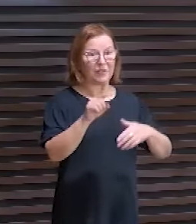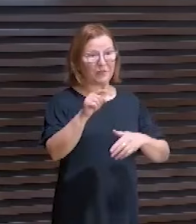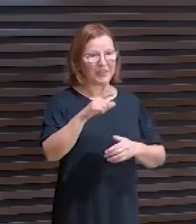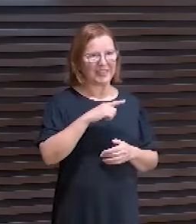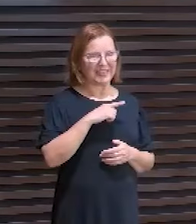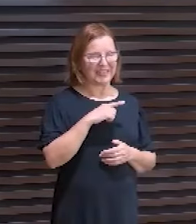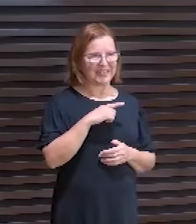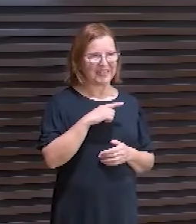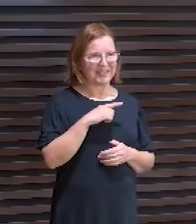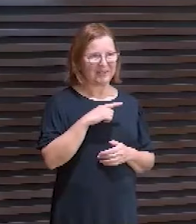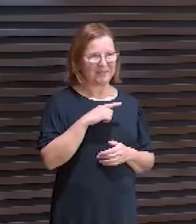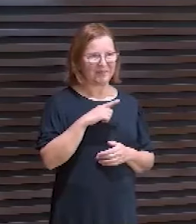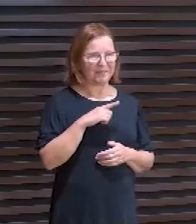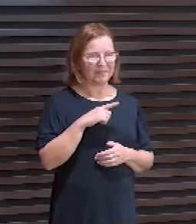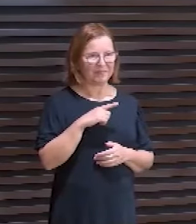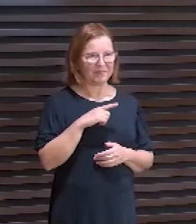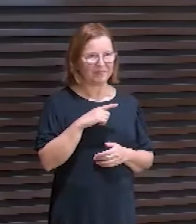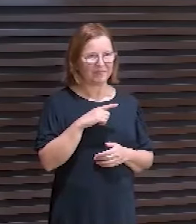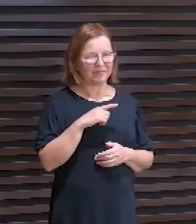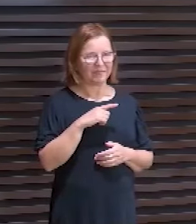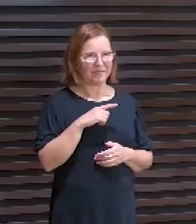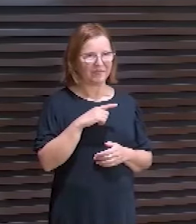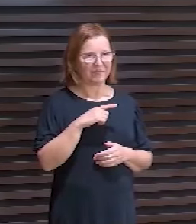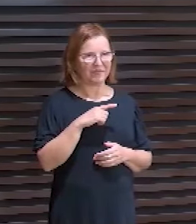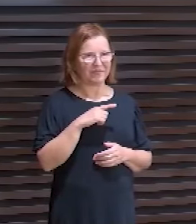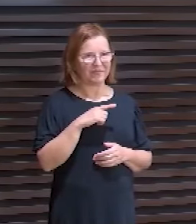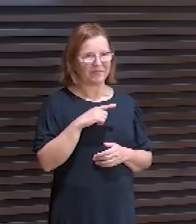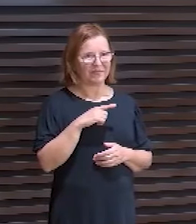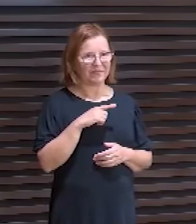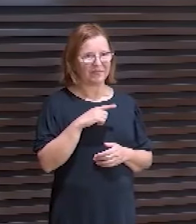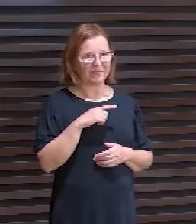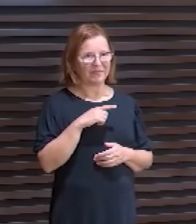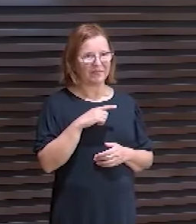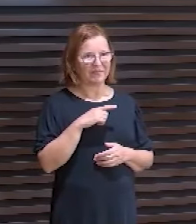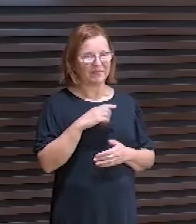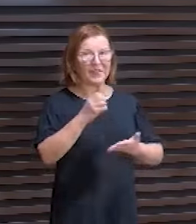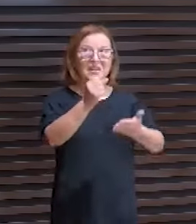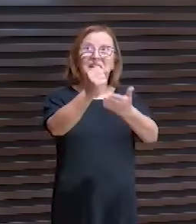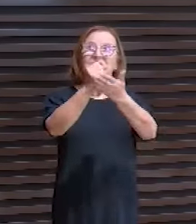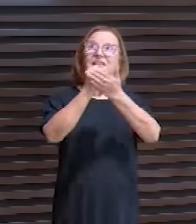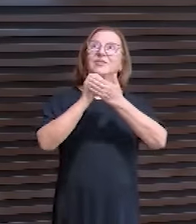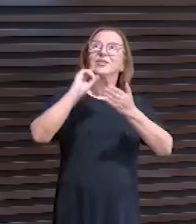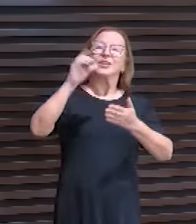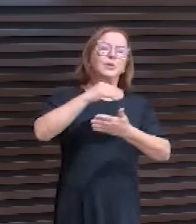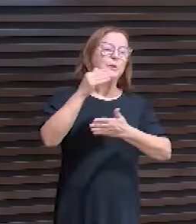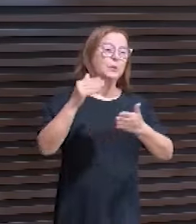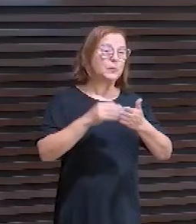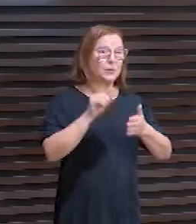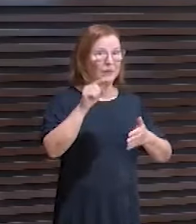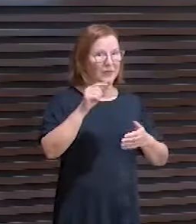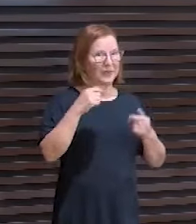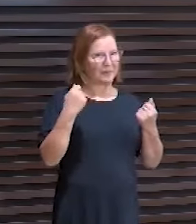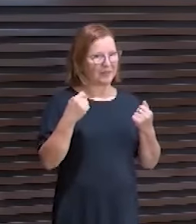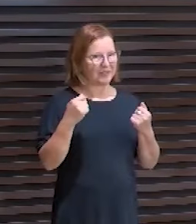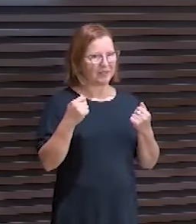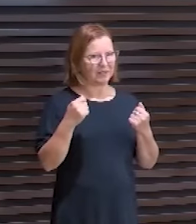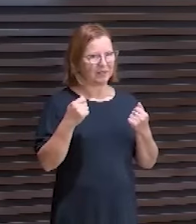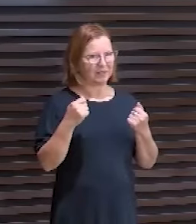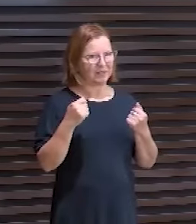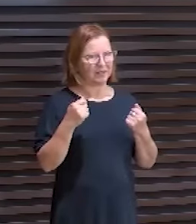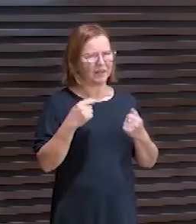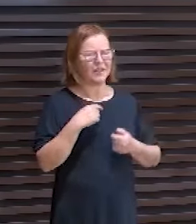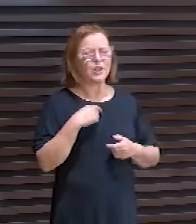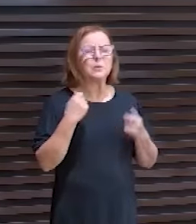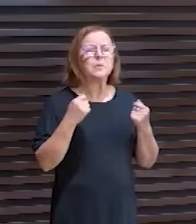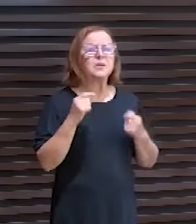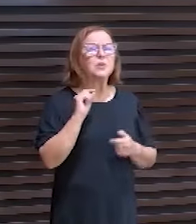ter o provimento de Deus em tudo aquilo que você precisa o que que eu preciso para viver aqui